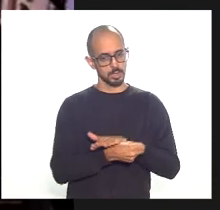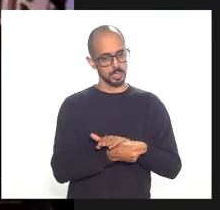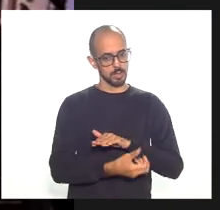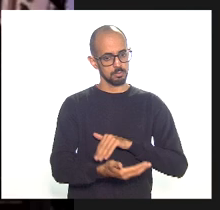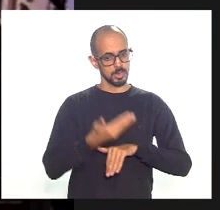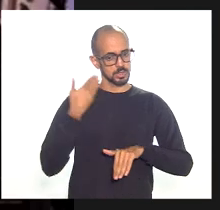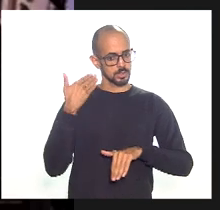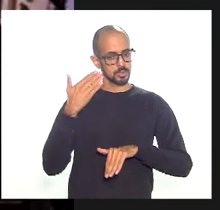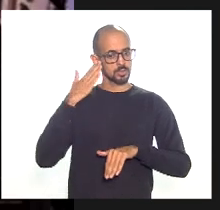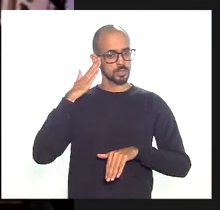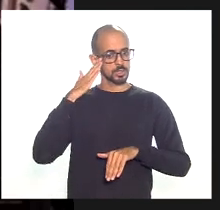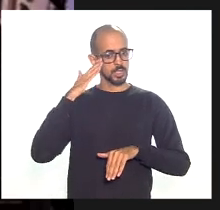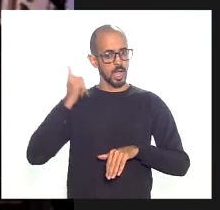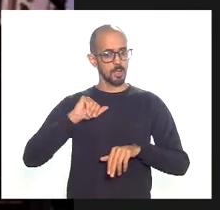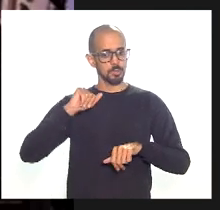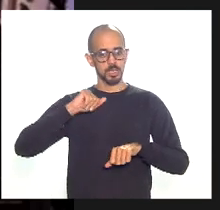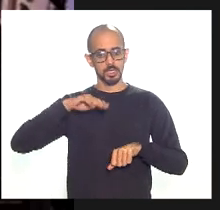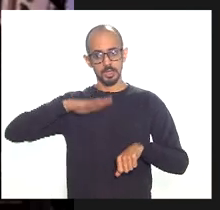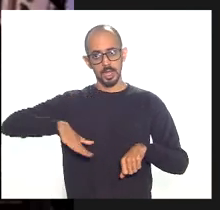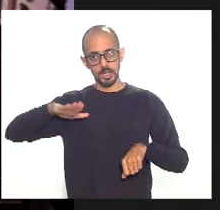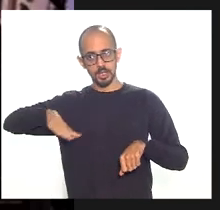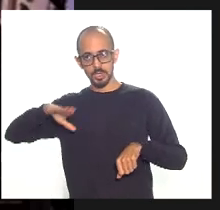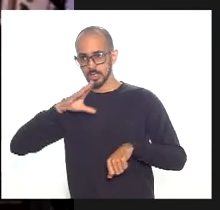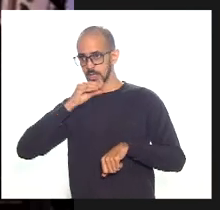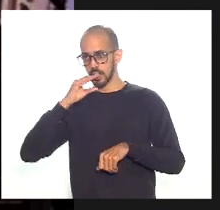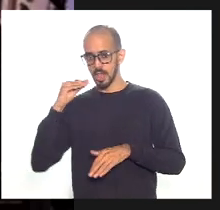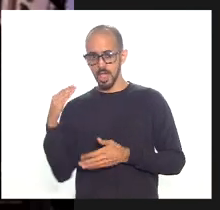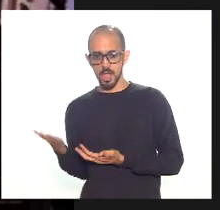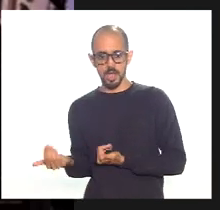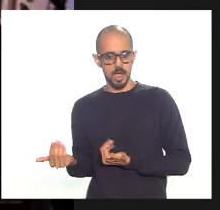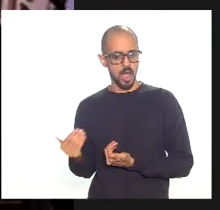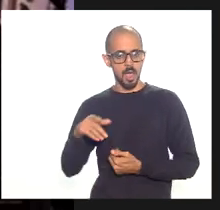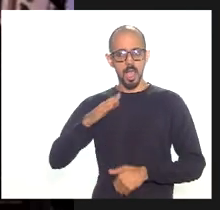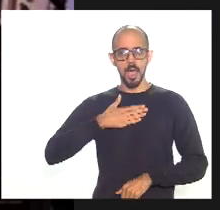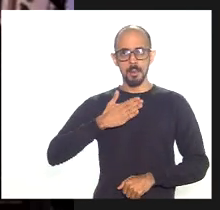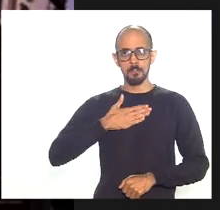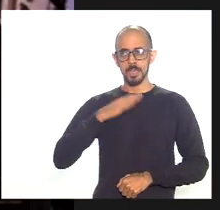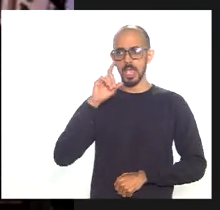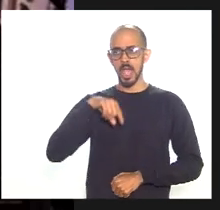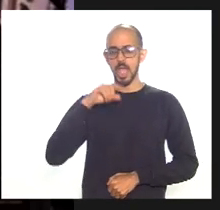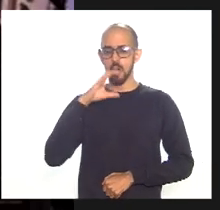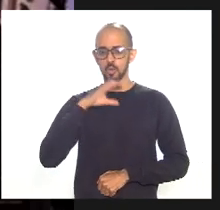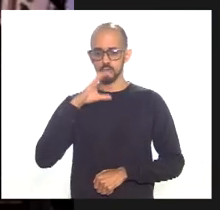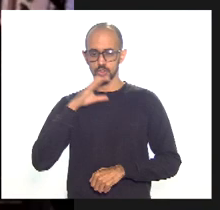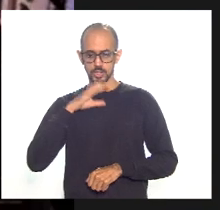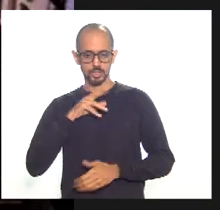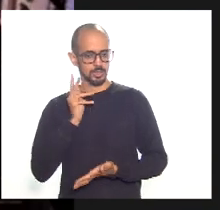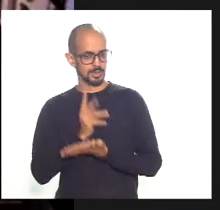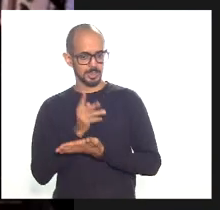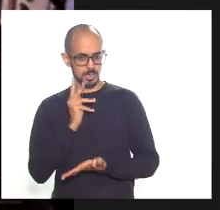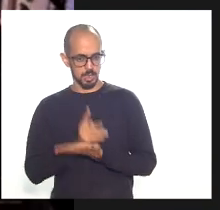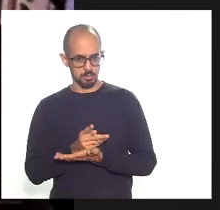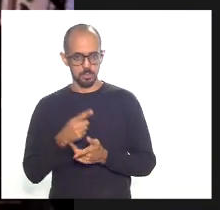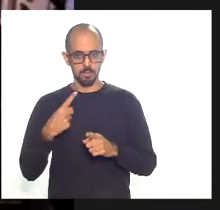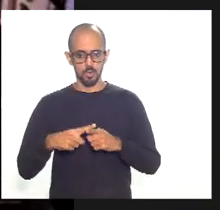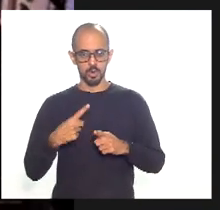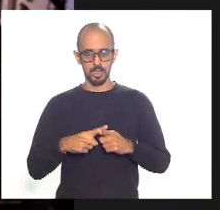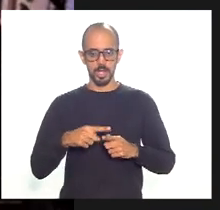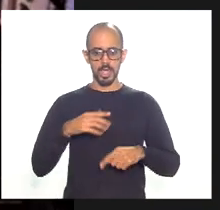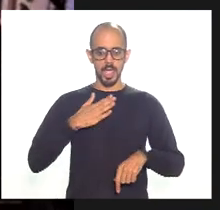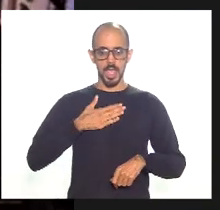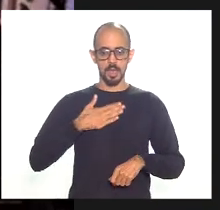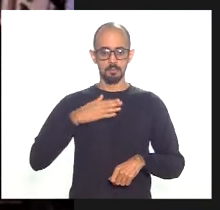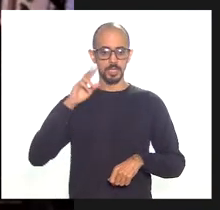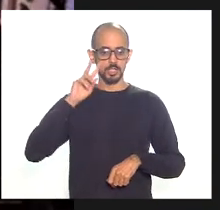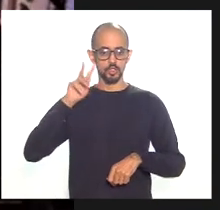infância e adolescência tem urgência. Sempre teve e sempre terá, porque ela está totalmente ligada à minha história